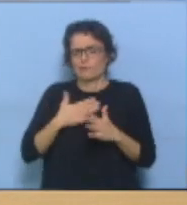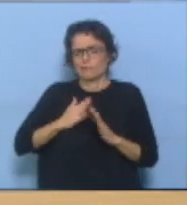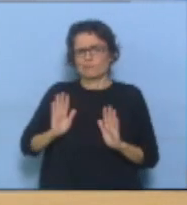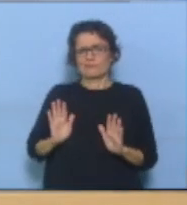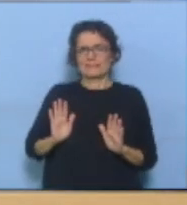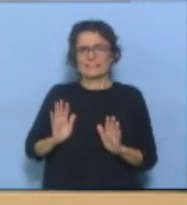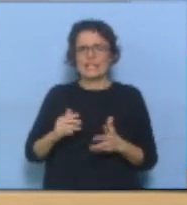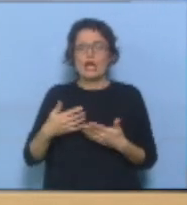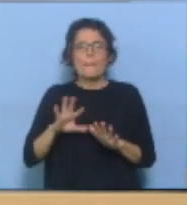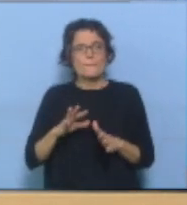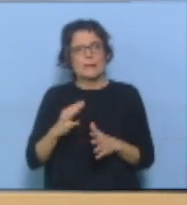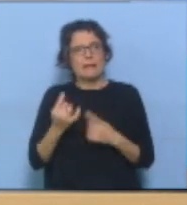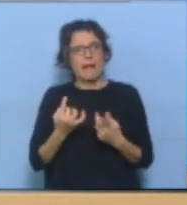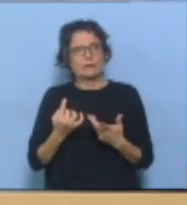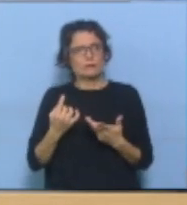falar alto sobre isto.